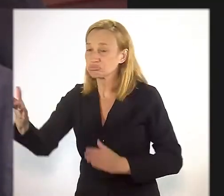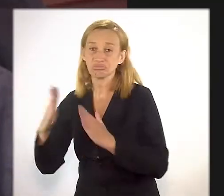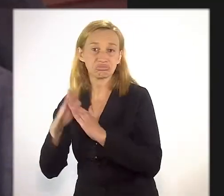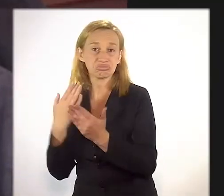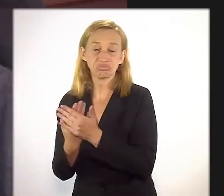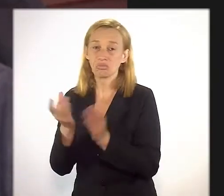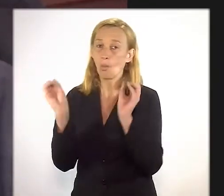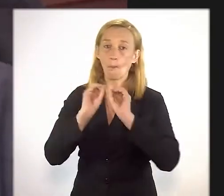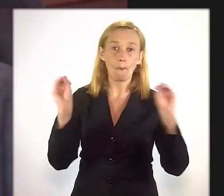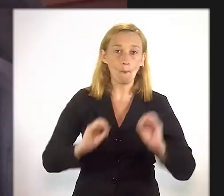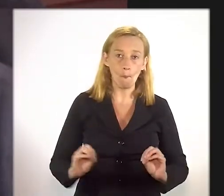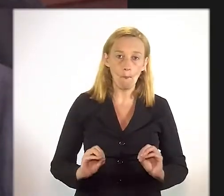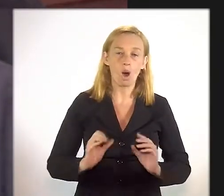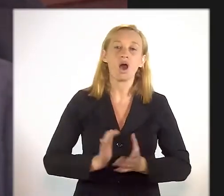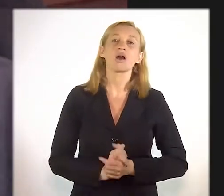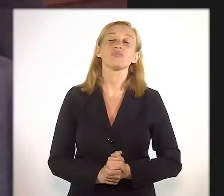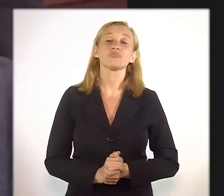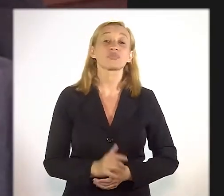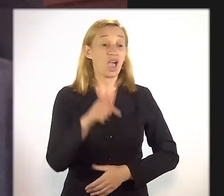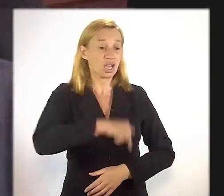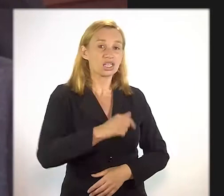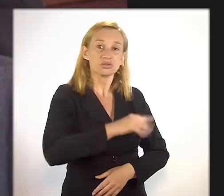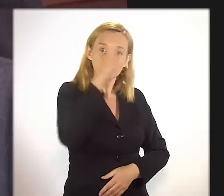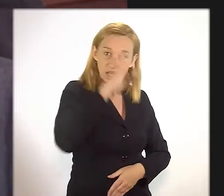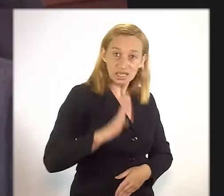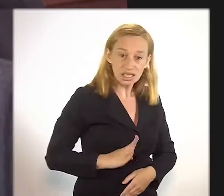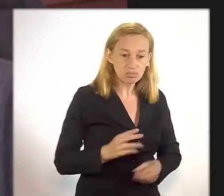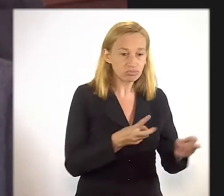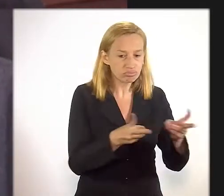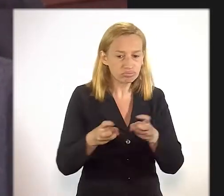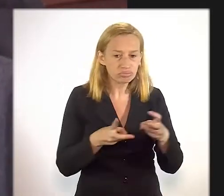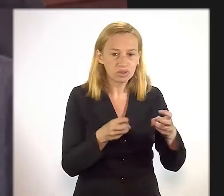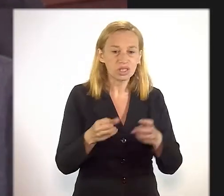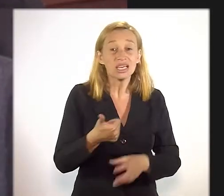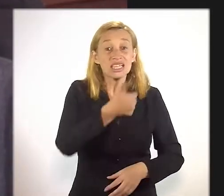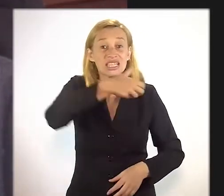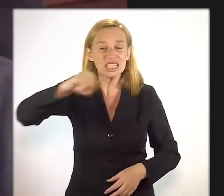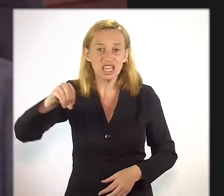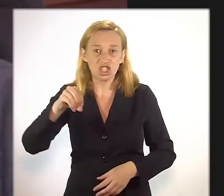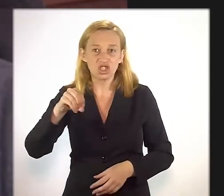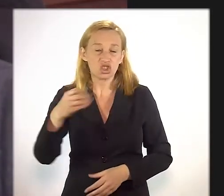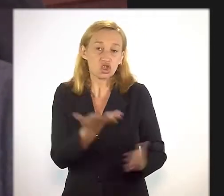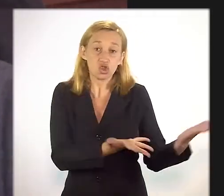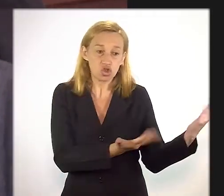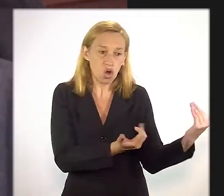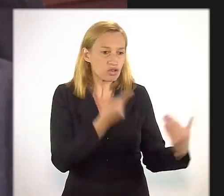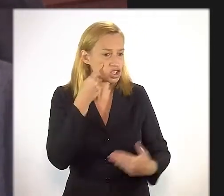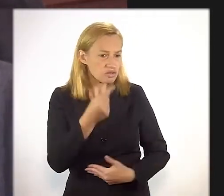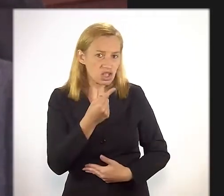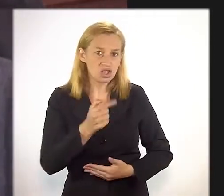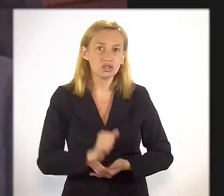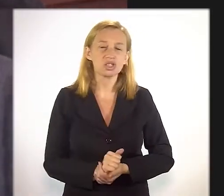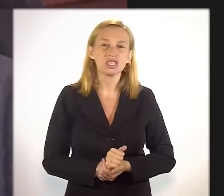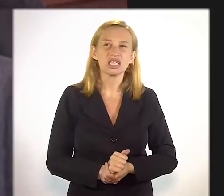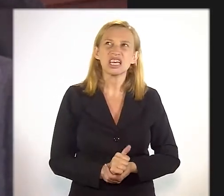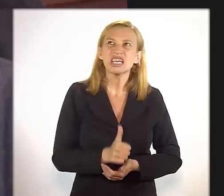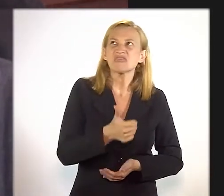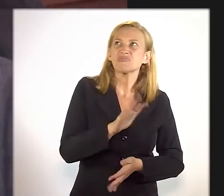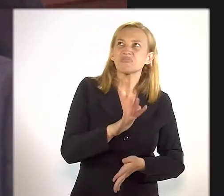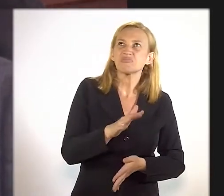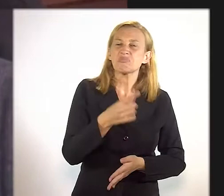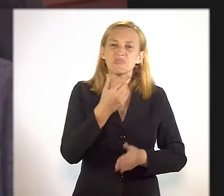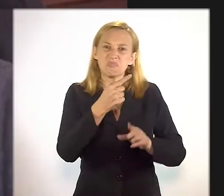têm. Nós sabemos que no Brasil, por exemplo, em cada 100 jovens, cerca